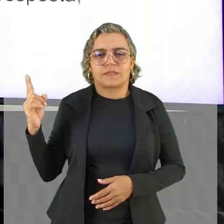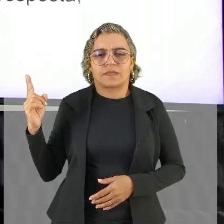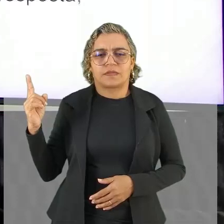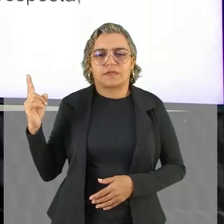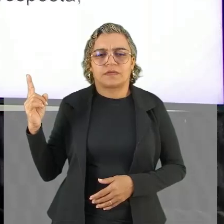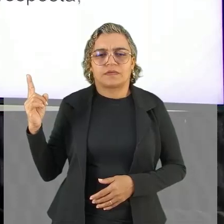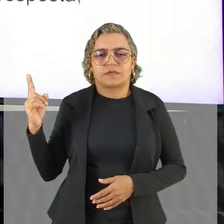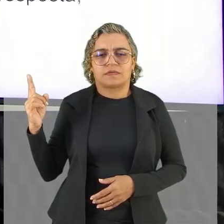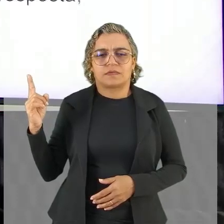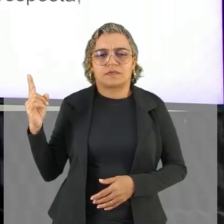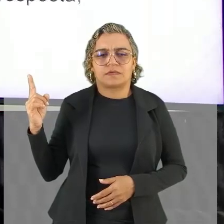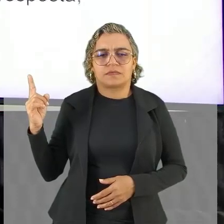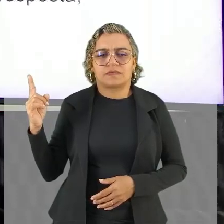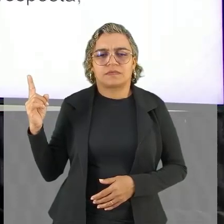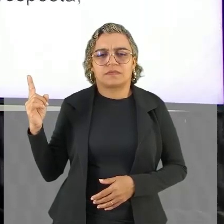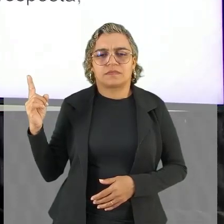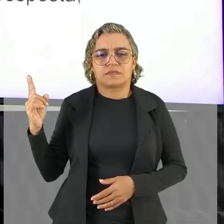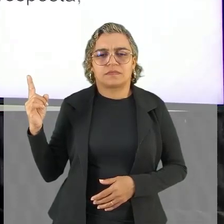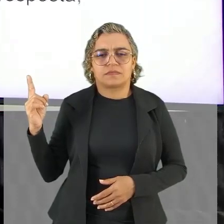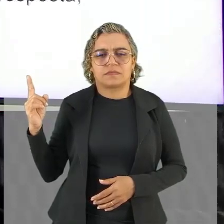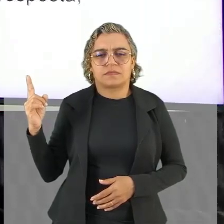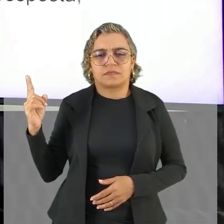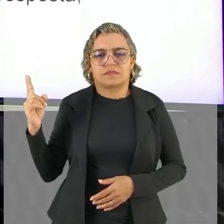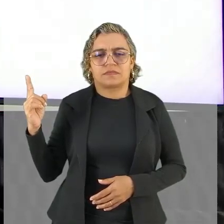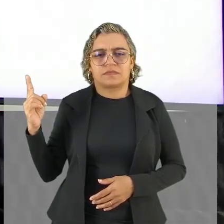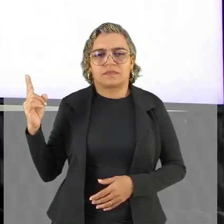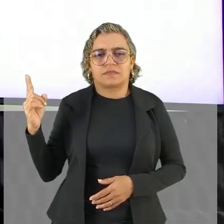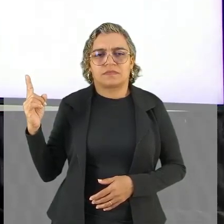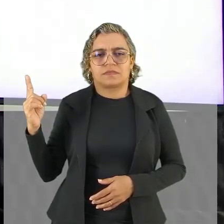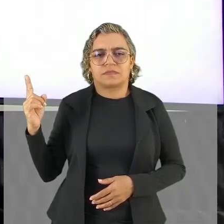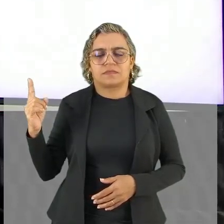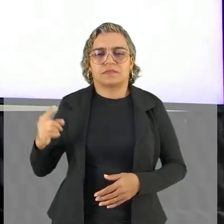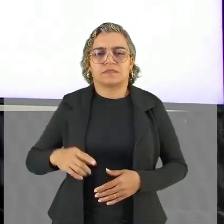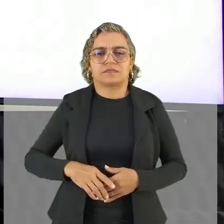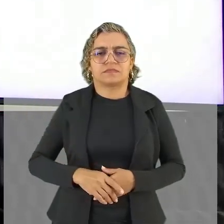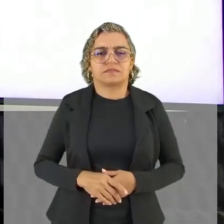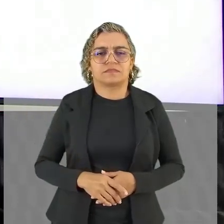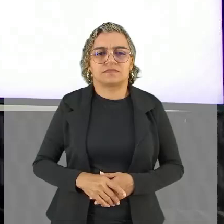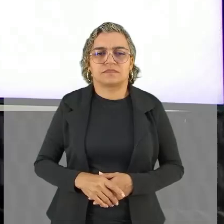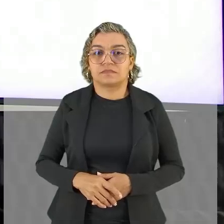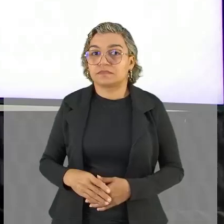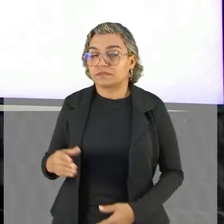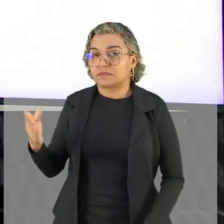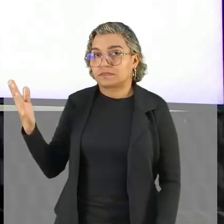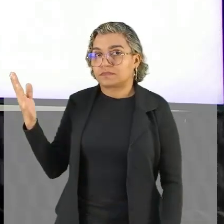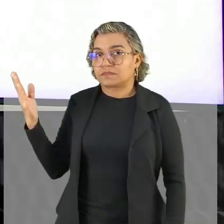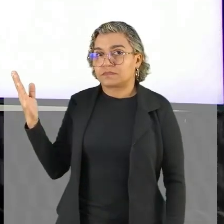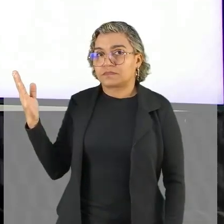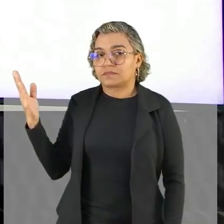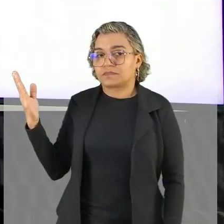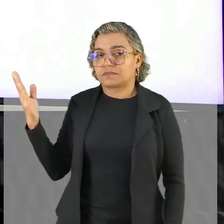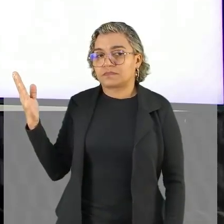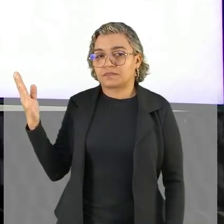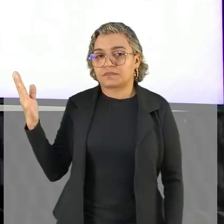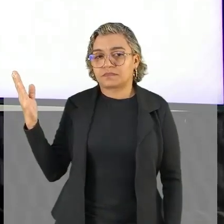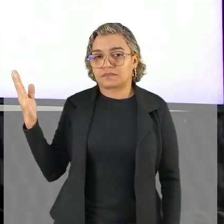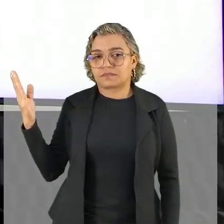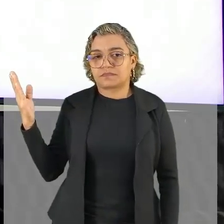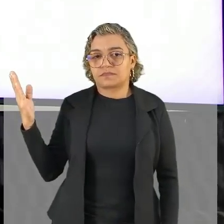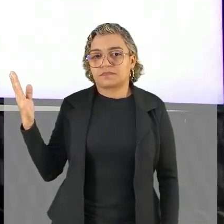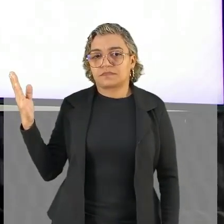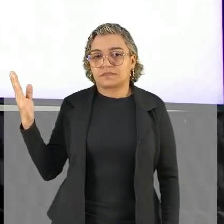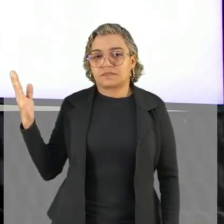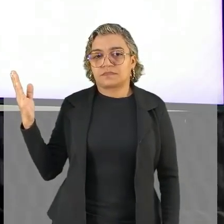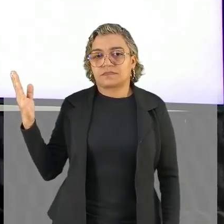pela resposta, pobre ou terrível, que lhe deres. Trouxeste a chave? Repara,